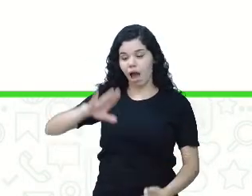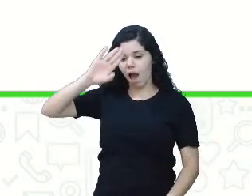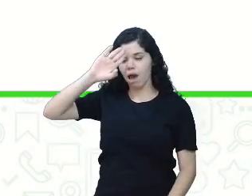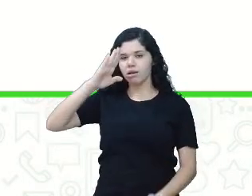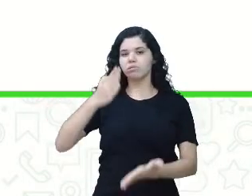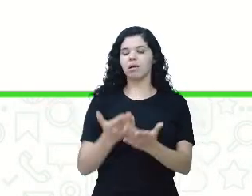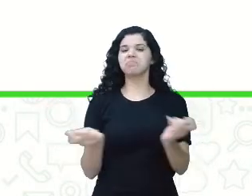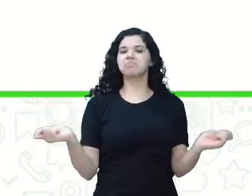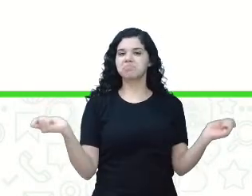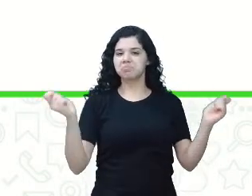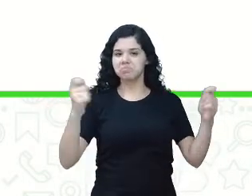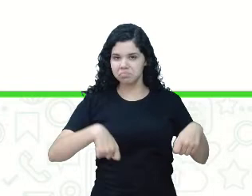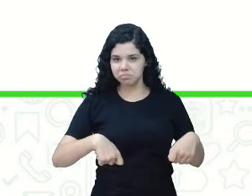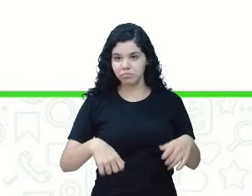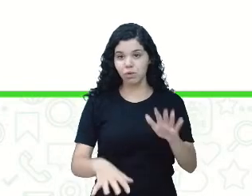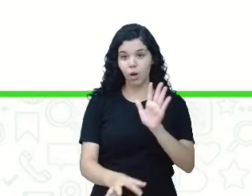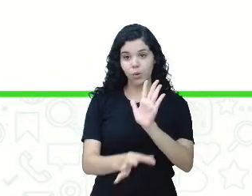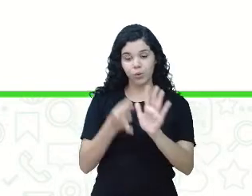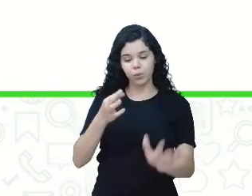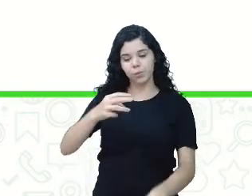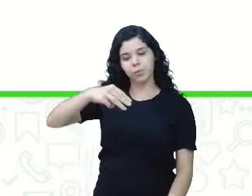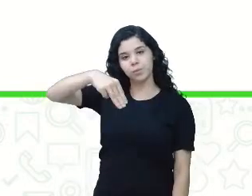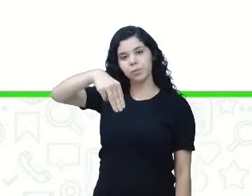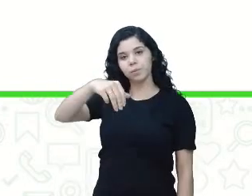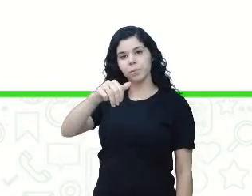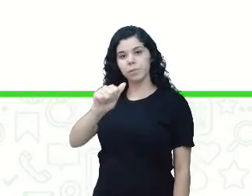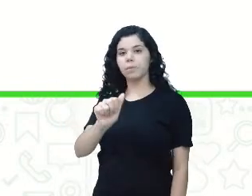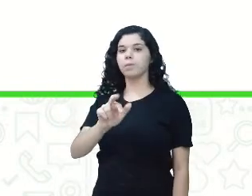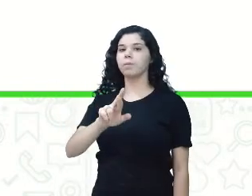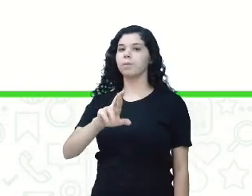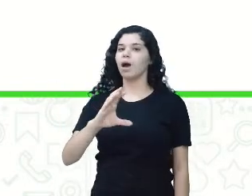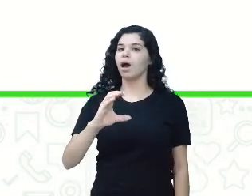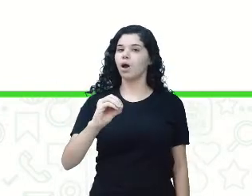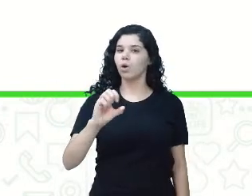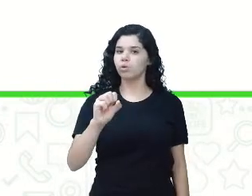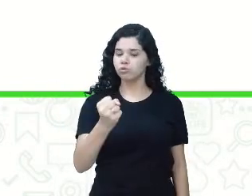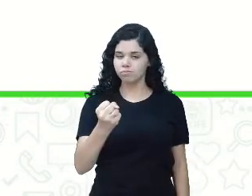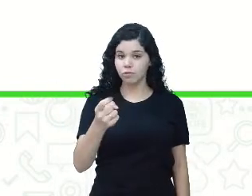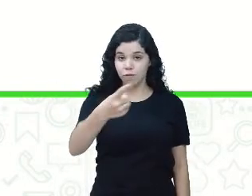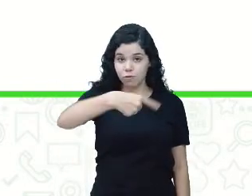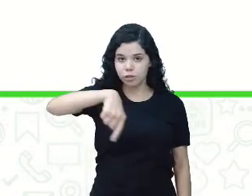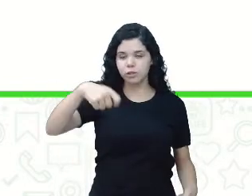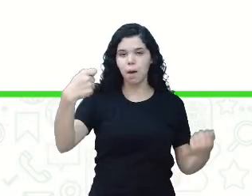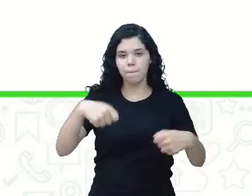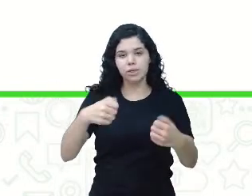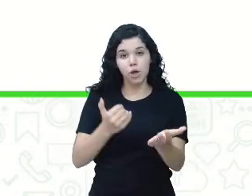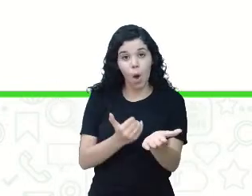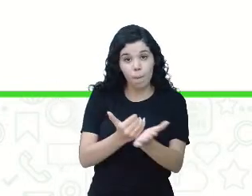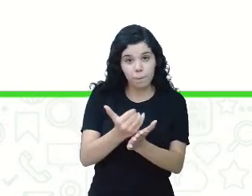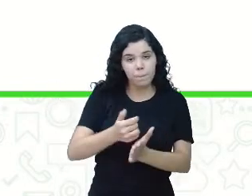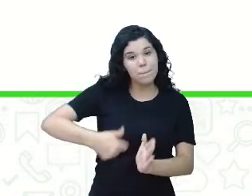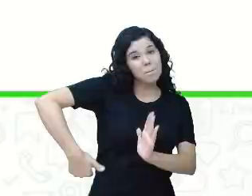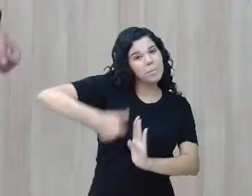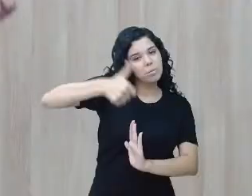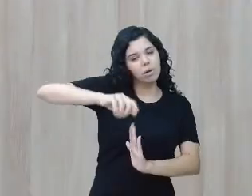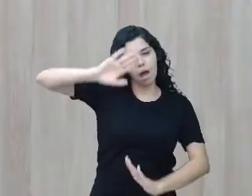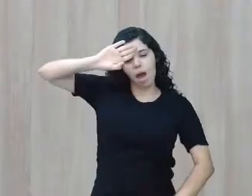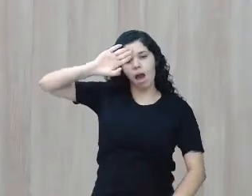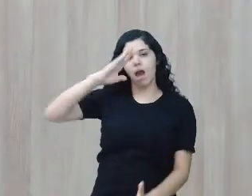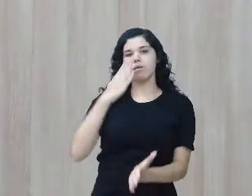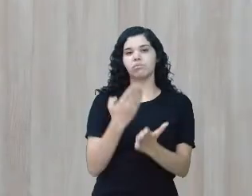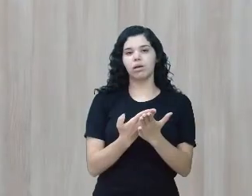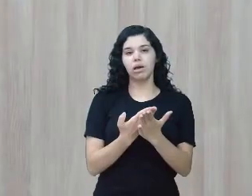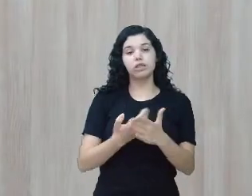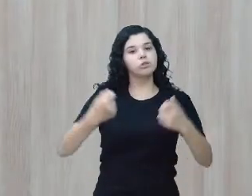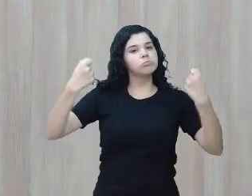possível. Marcos de Rosa. Comece acreditando que é possível. Nosso pensamento